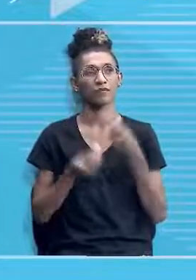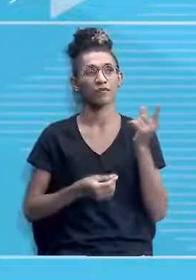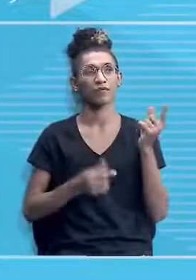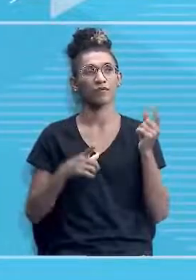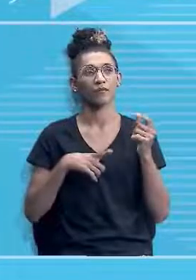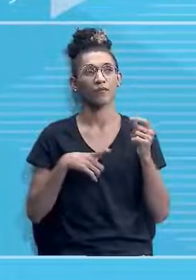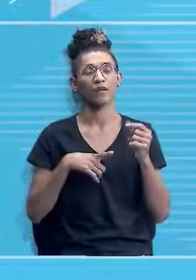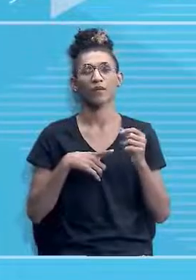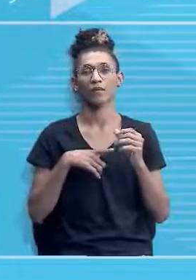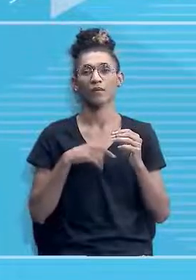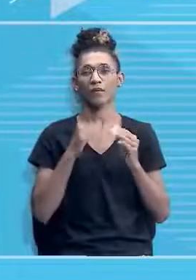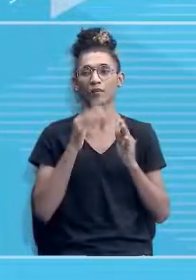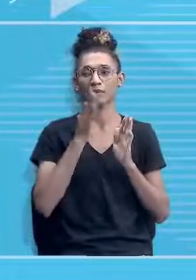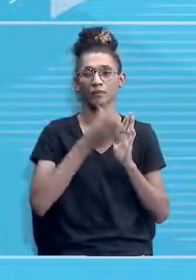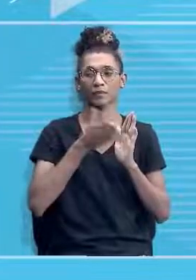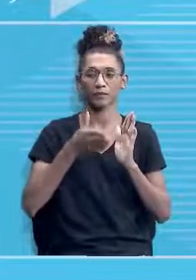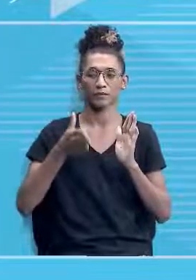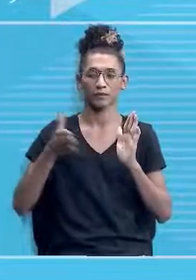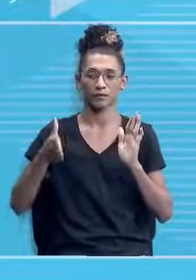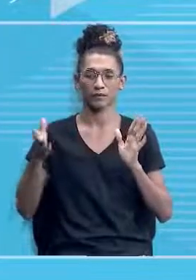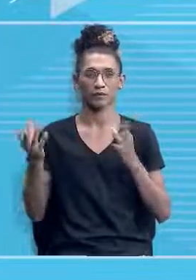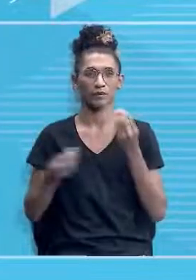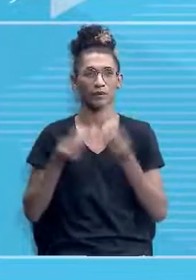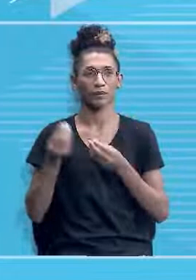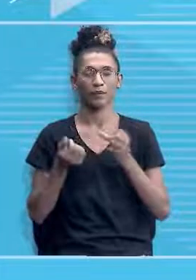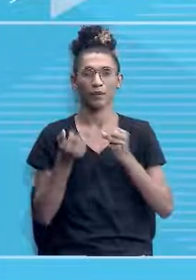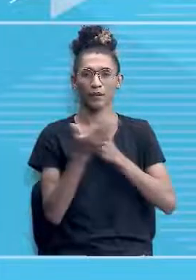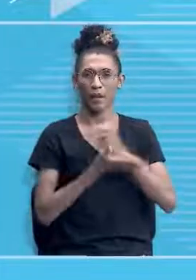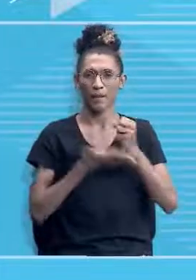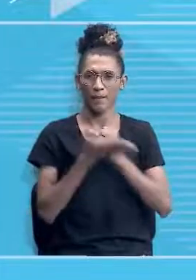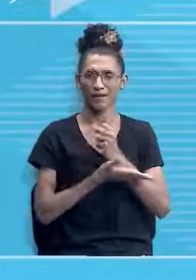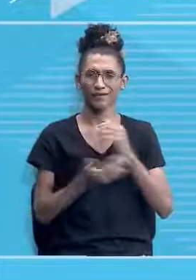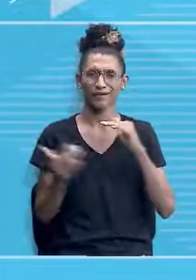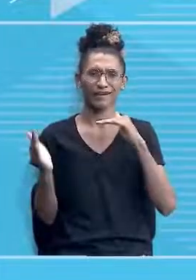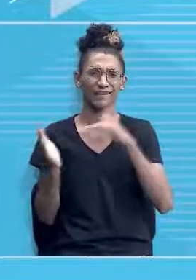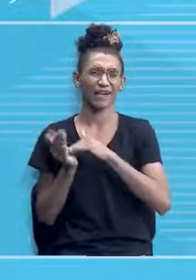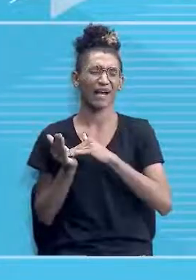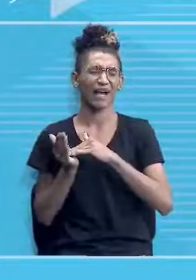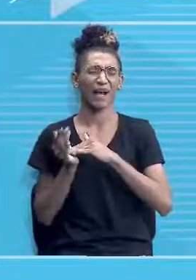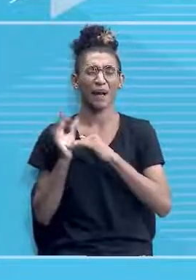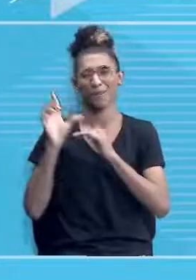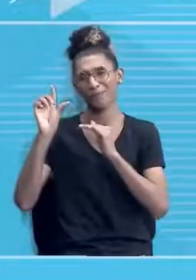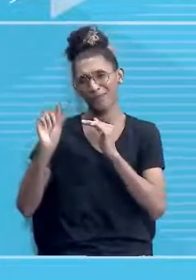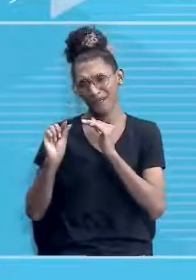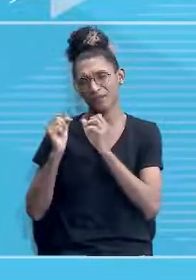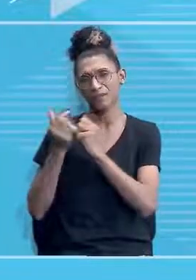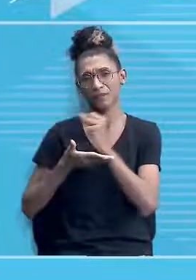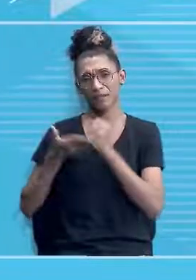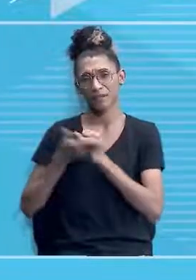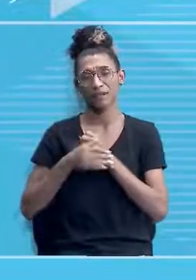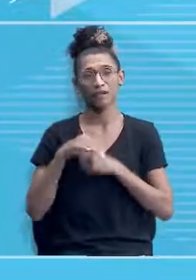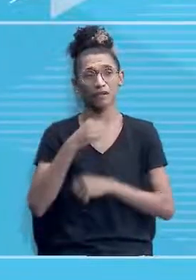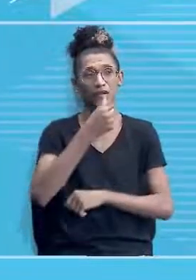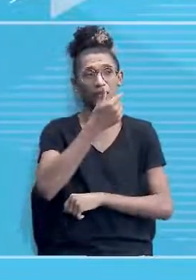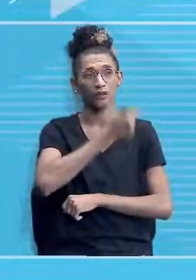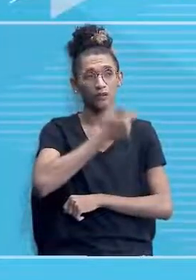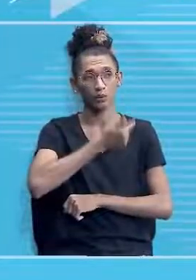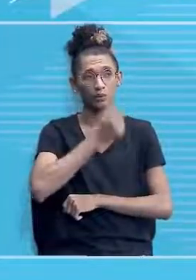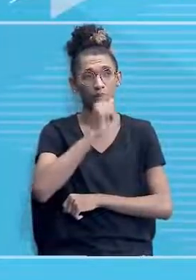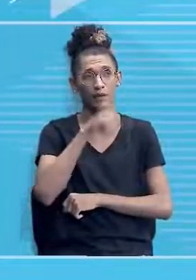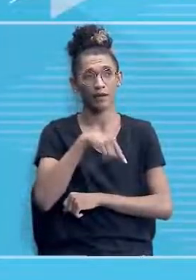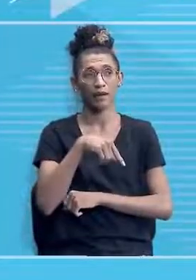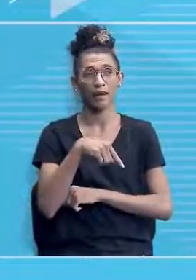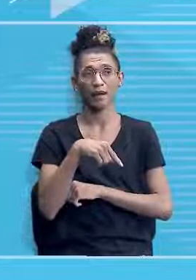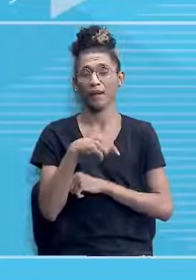decrescente tá ou seja da mais básica para menos básica então Amina secundária é